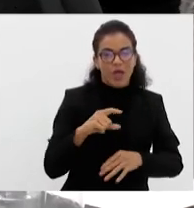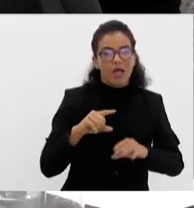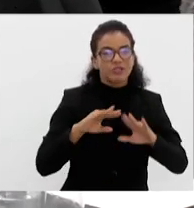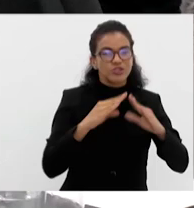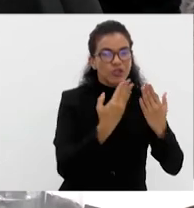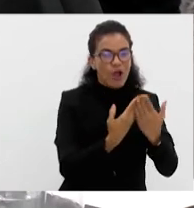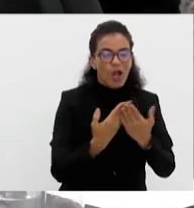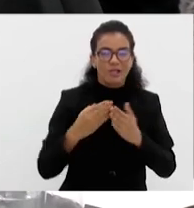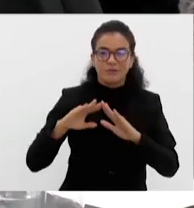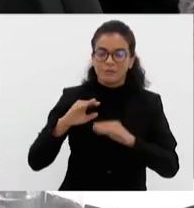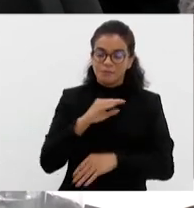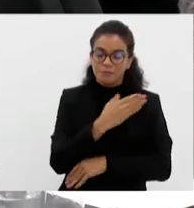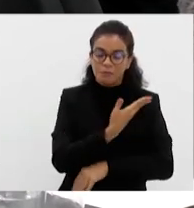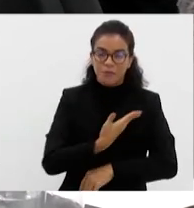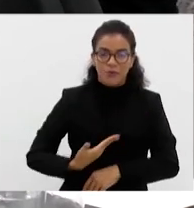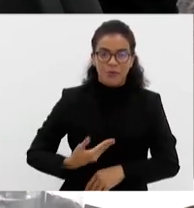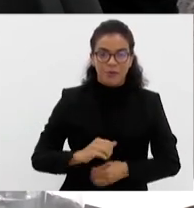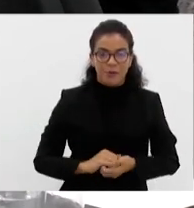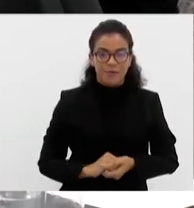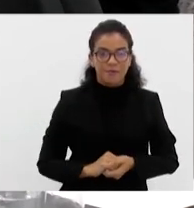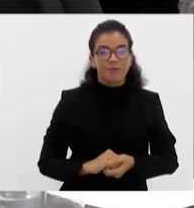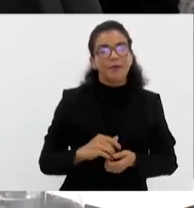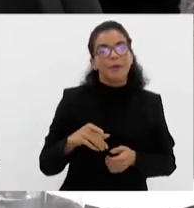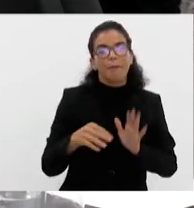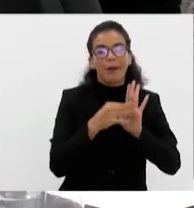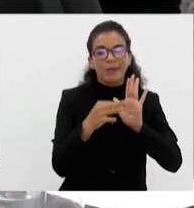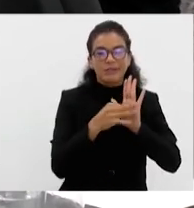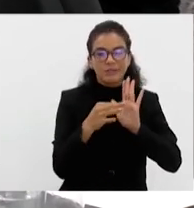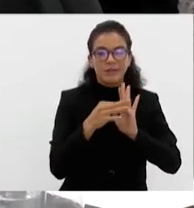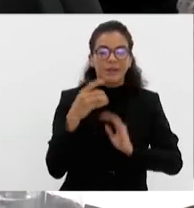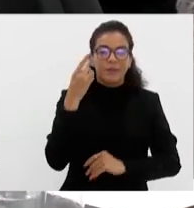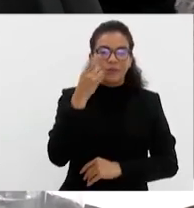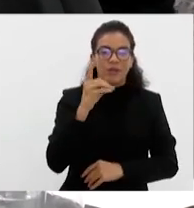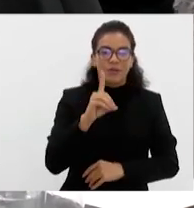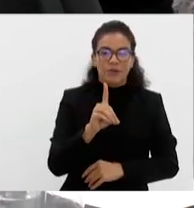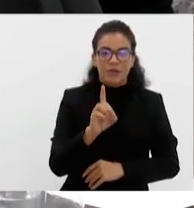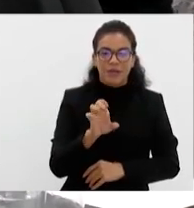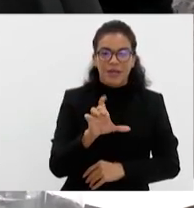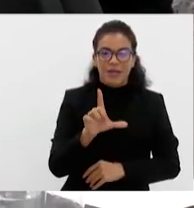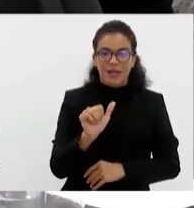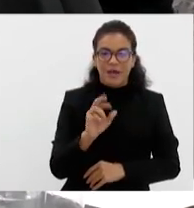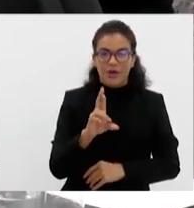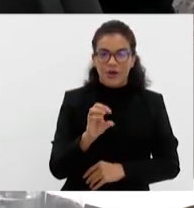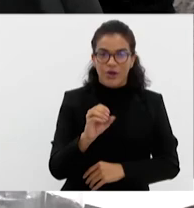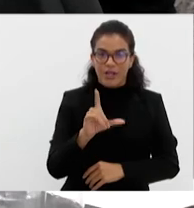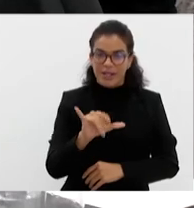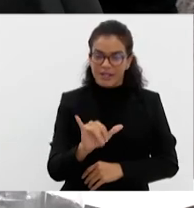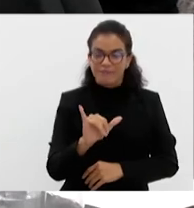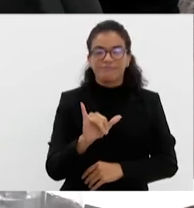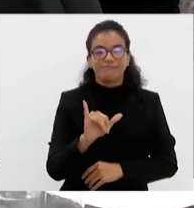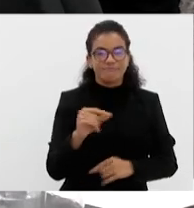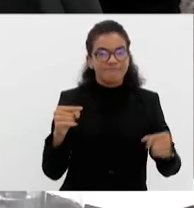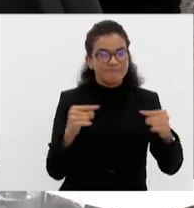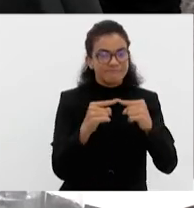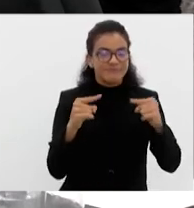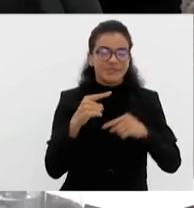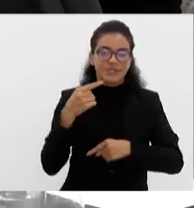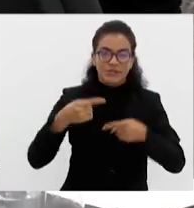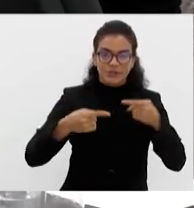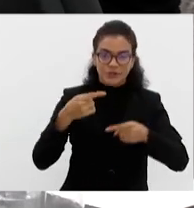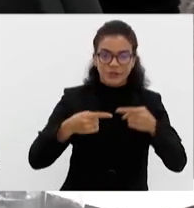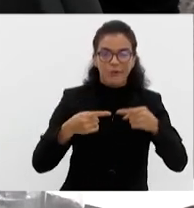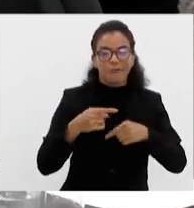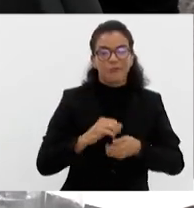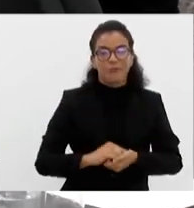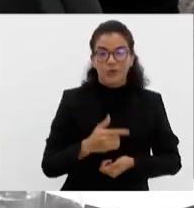escolares públicas do Estado do Rio de Janeiro. Parecer do deputado Guilherme Delaroli foi pela constitucionalidade em discussão.